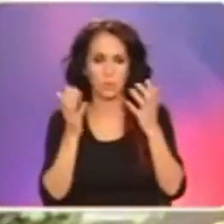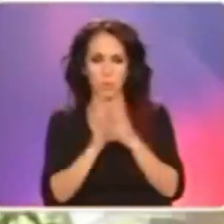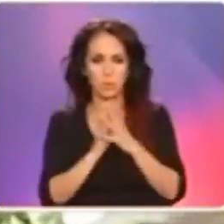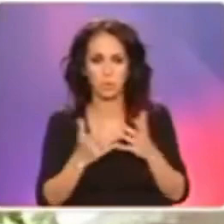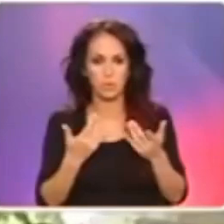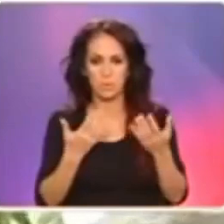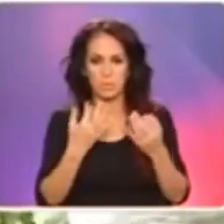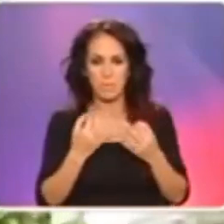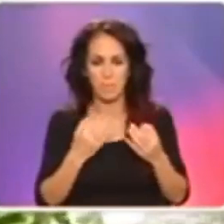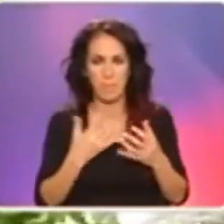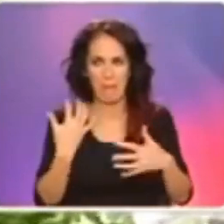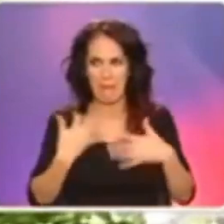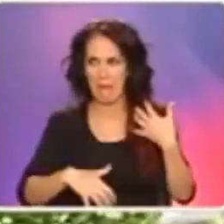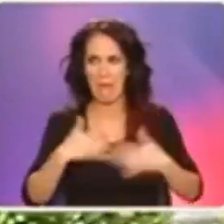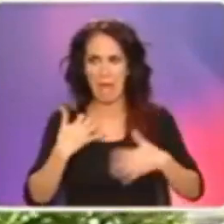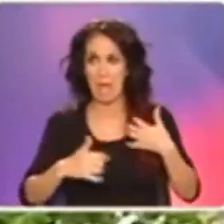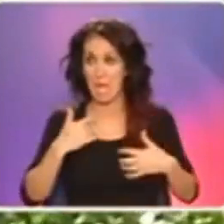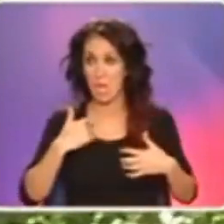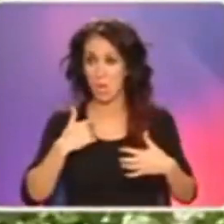Deu mesmo para entrar em pânico,